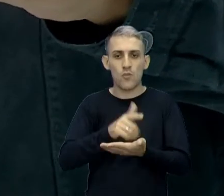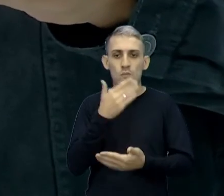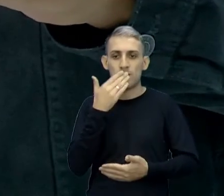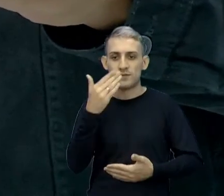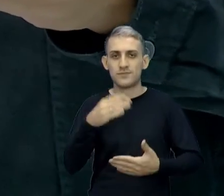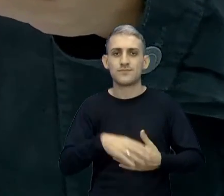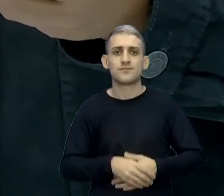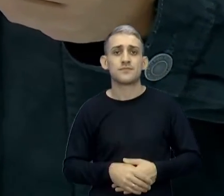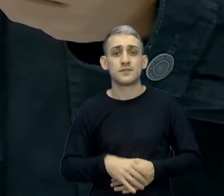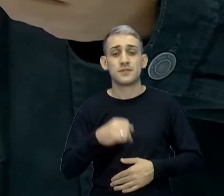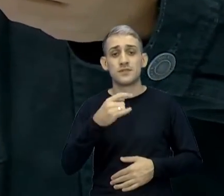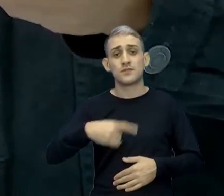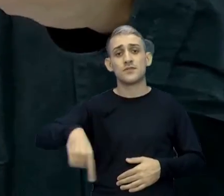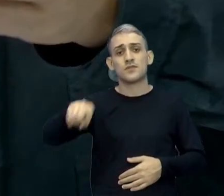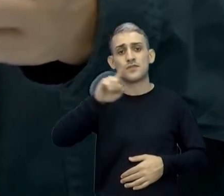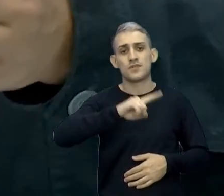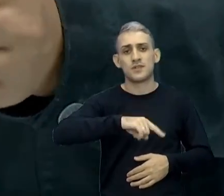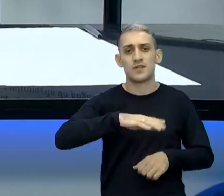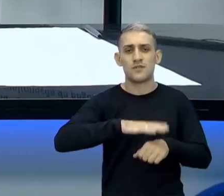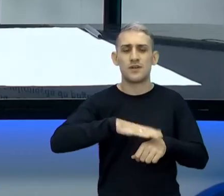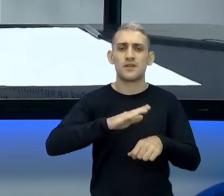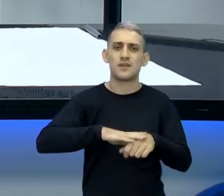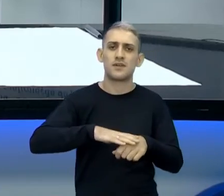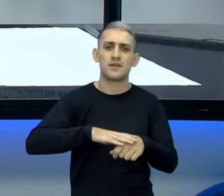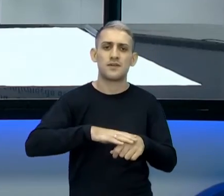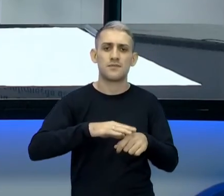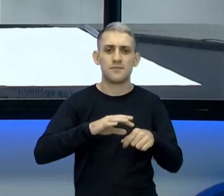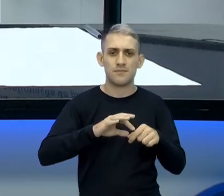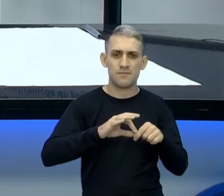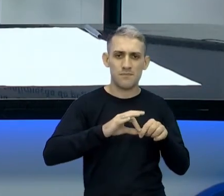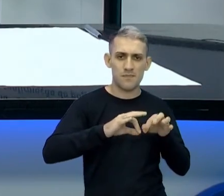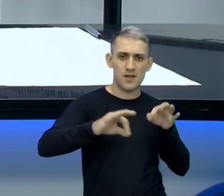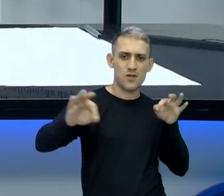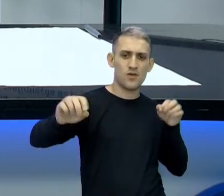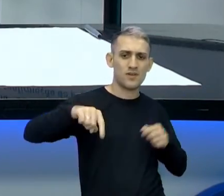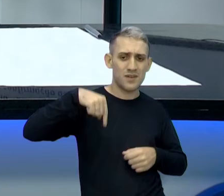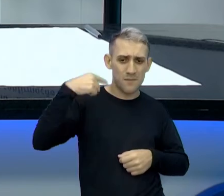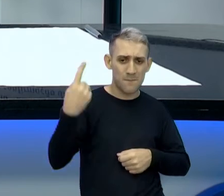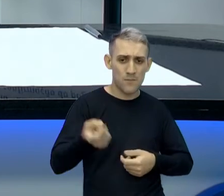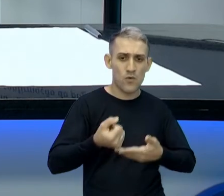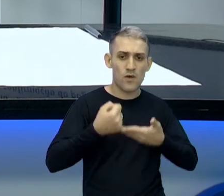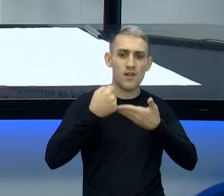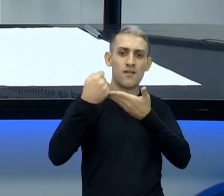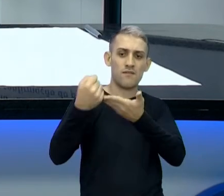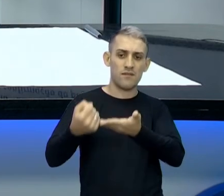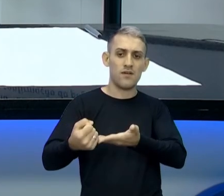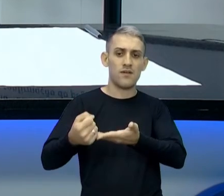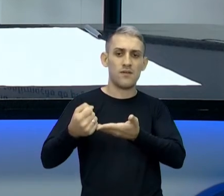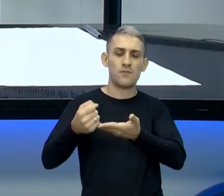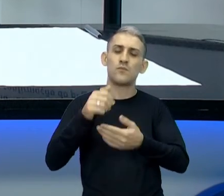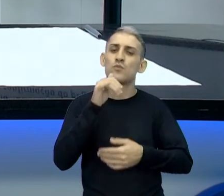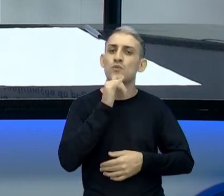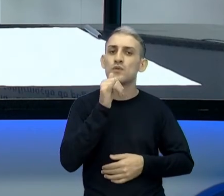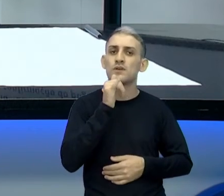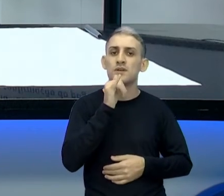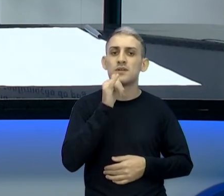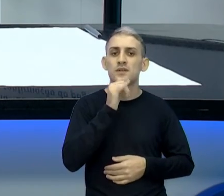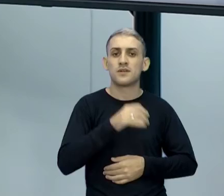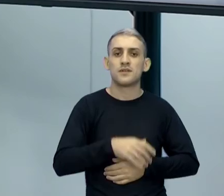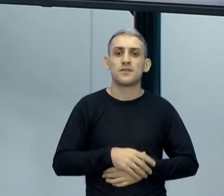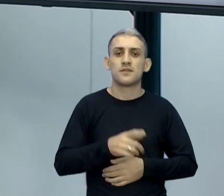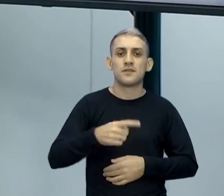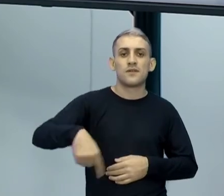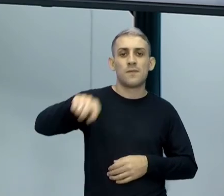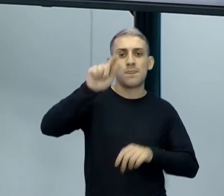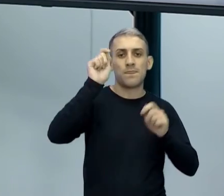pedido. Se você alongar o seu fluxograma até depois da entrega, né? Por exemplo, você poderia